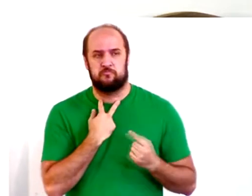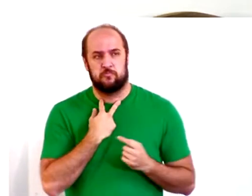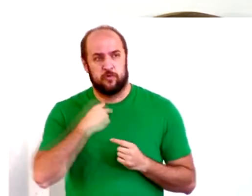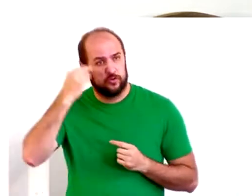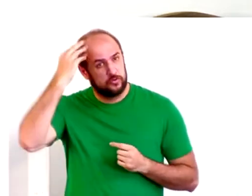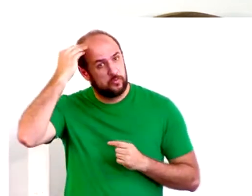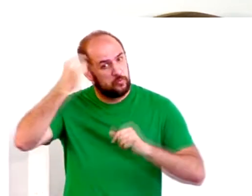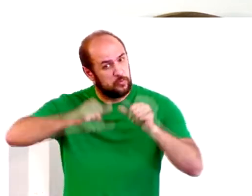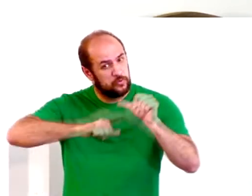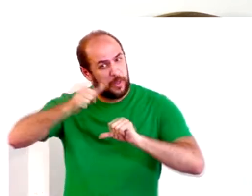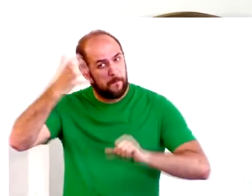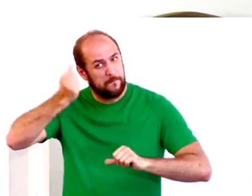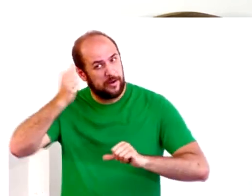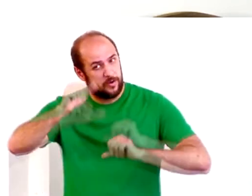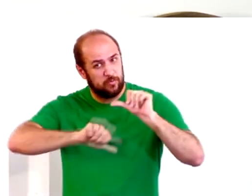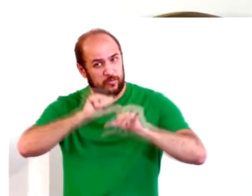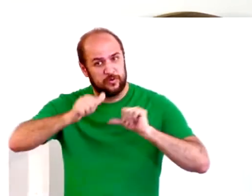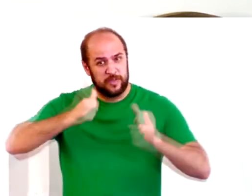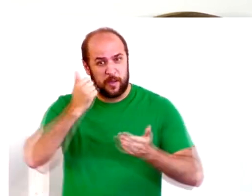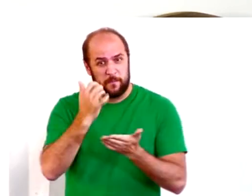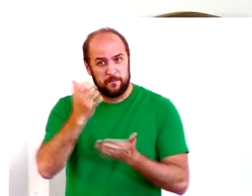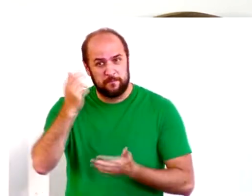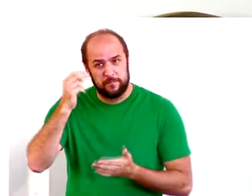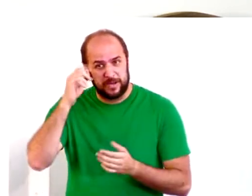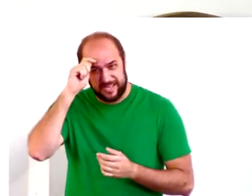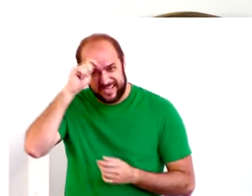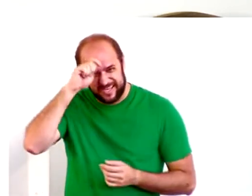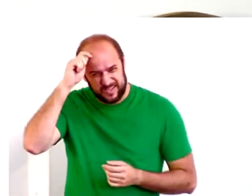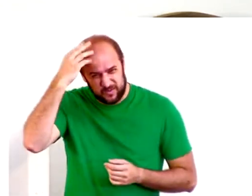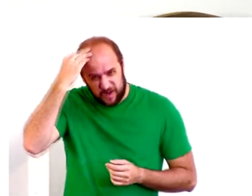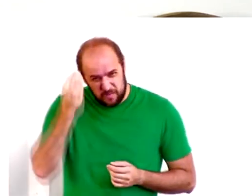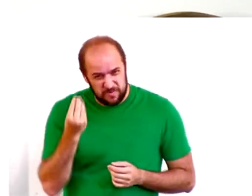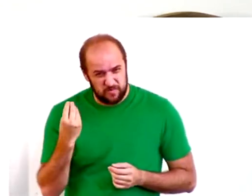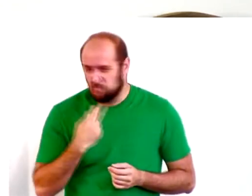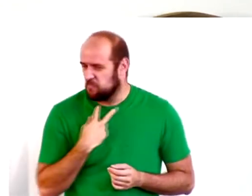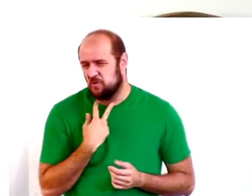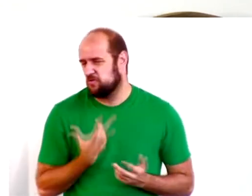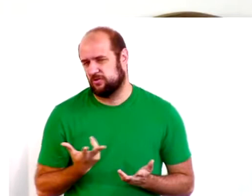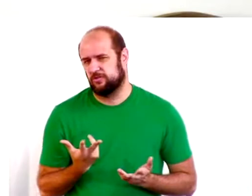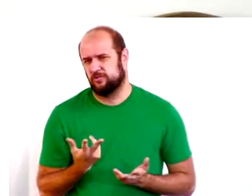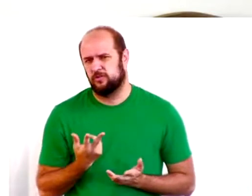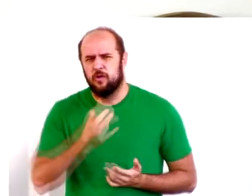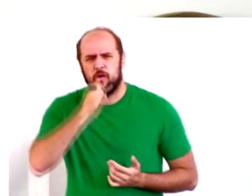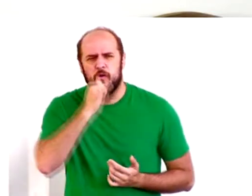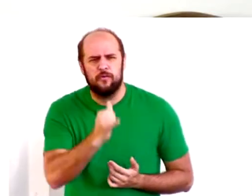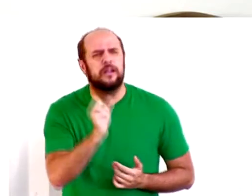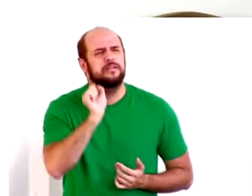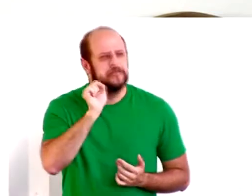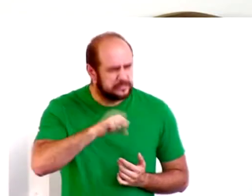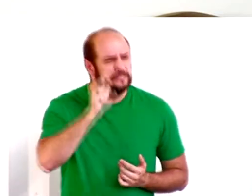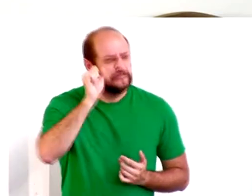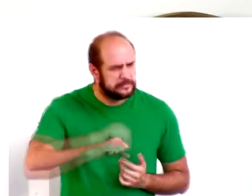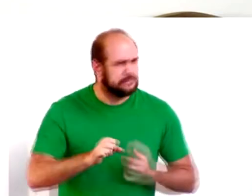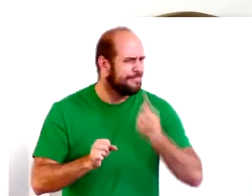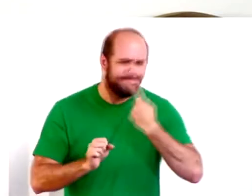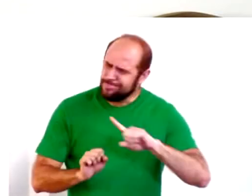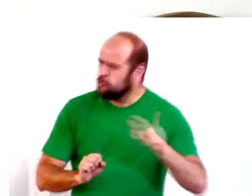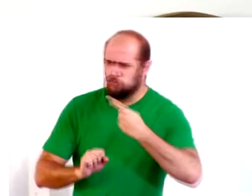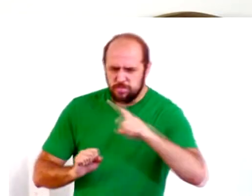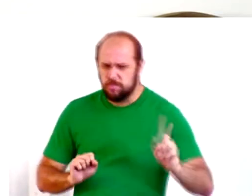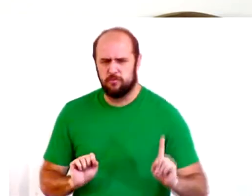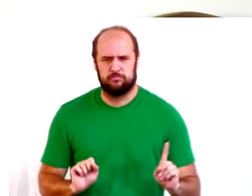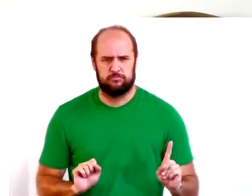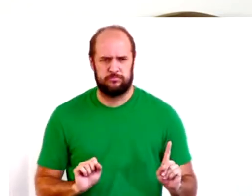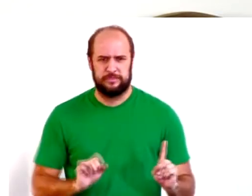cabelo branco ou preto. Seja, porém, a tua palavra, sim, sim, não, não, o